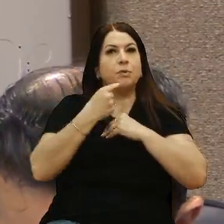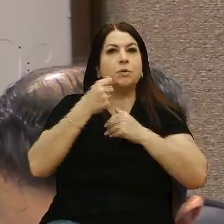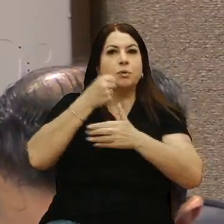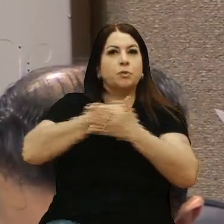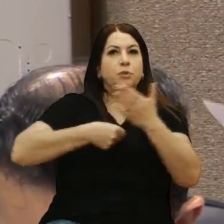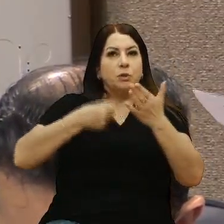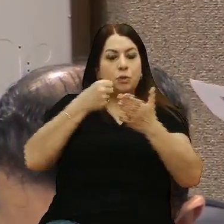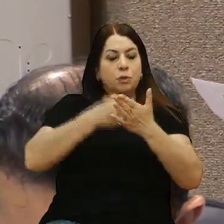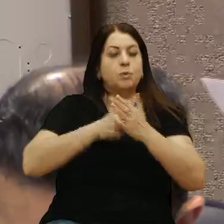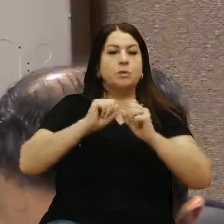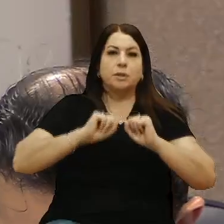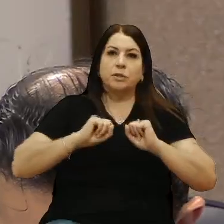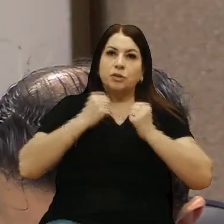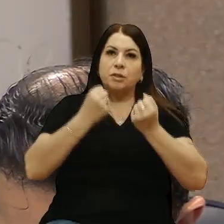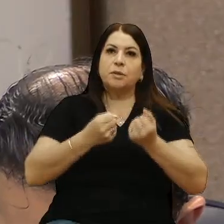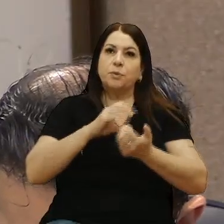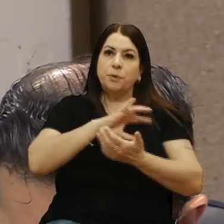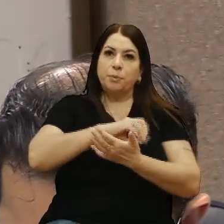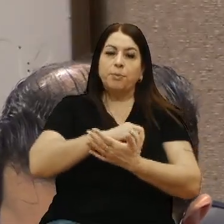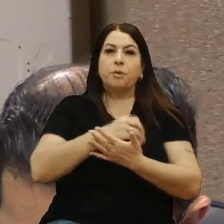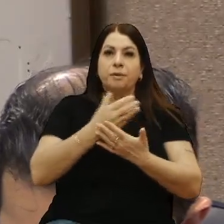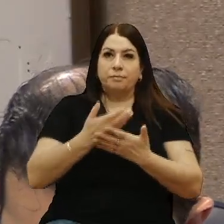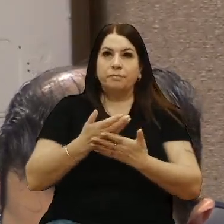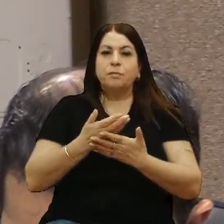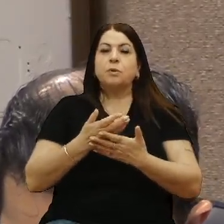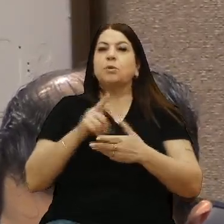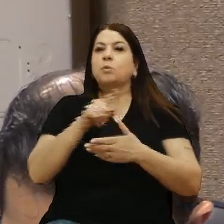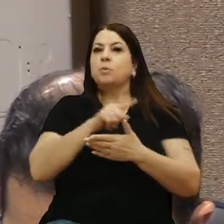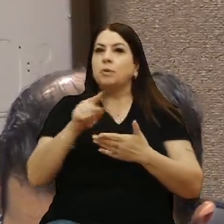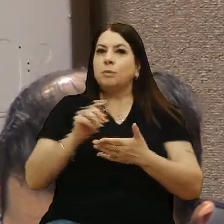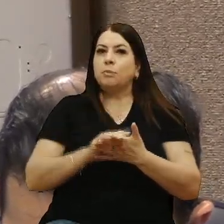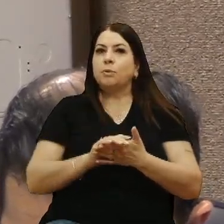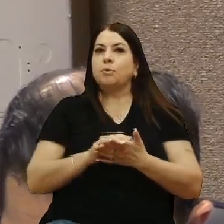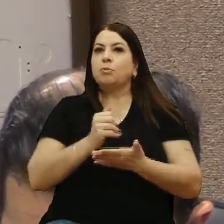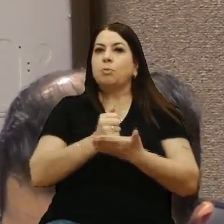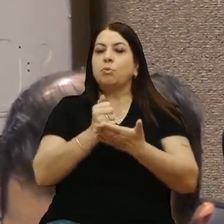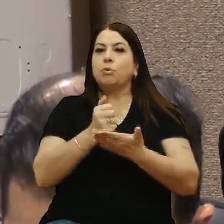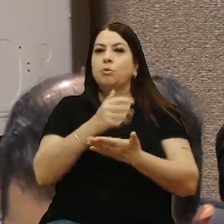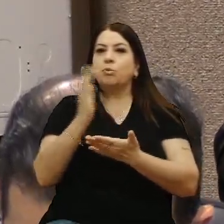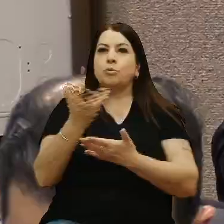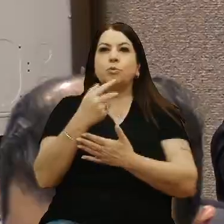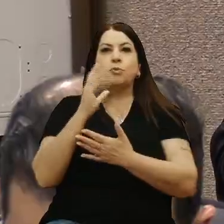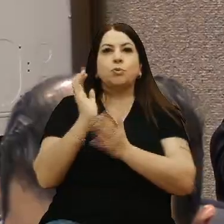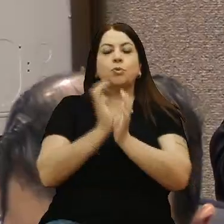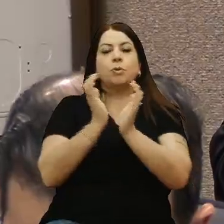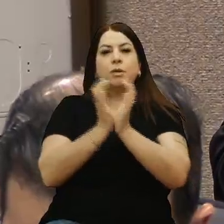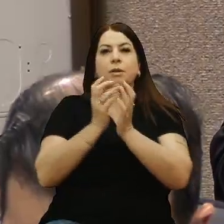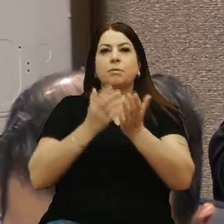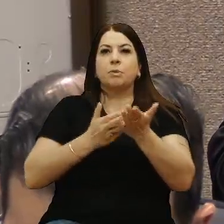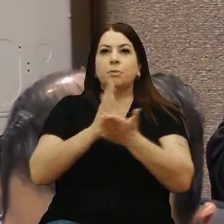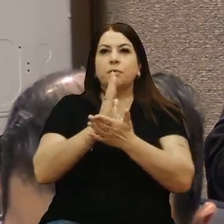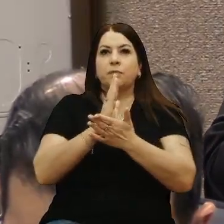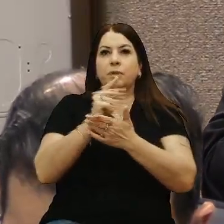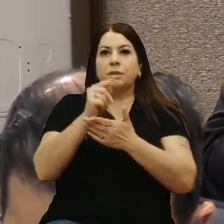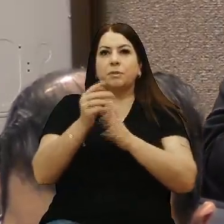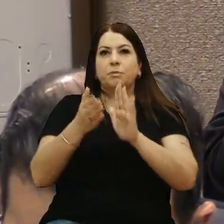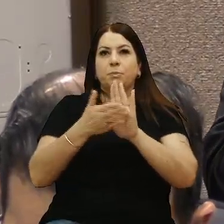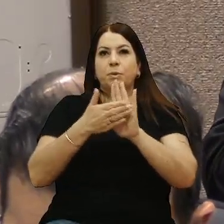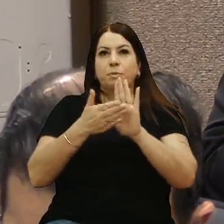luta, dedicação e amor. Então, conto com o apoio dos nobres colegas para a aprovação dessa